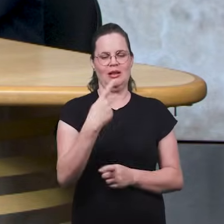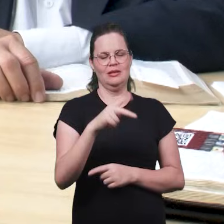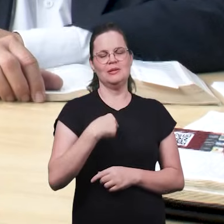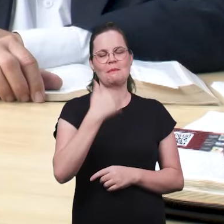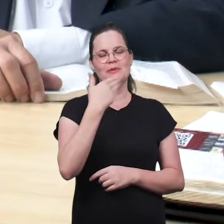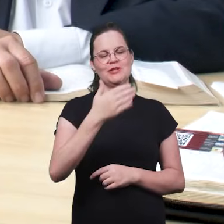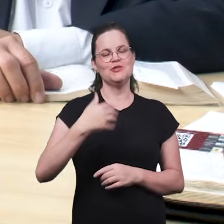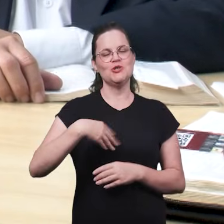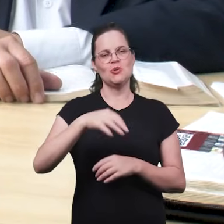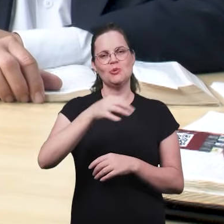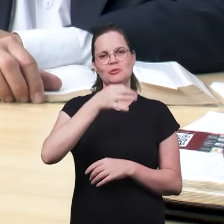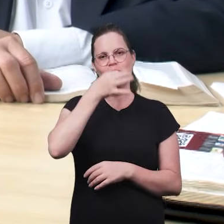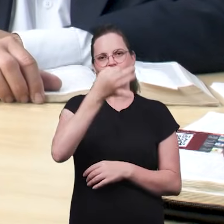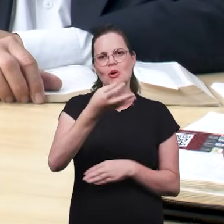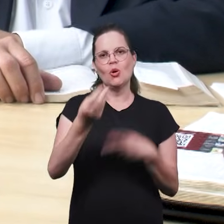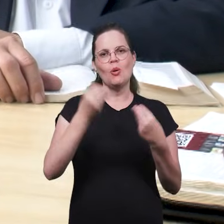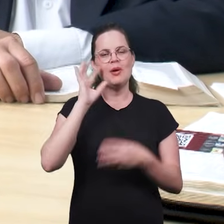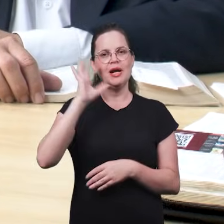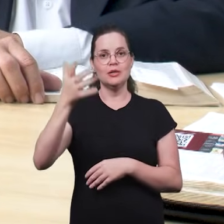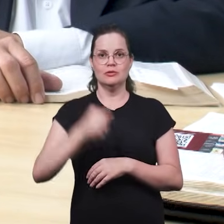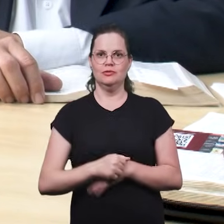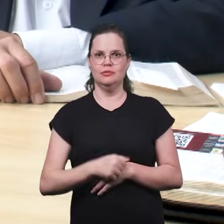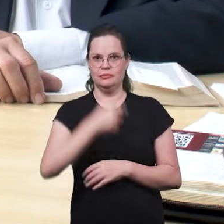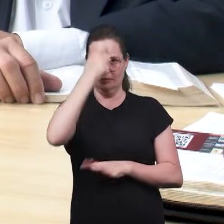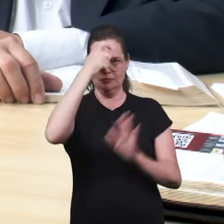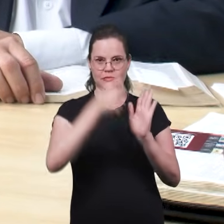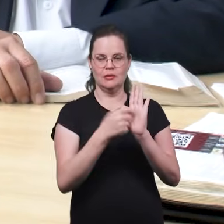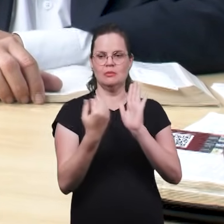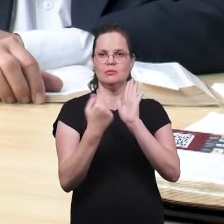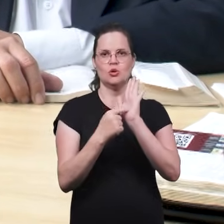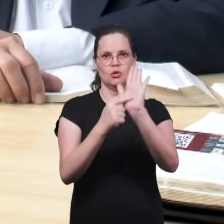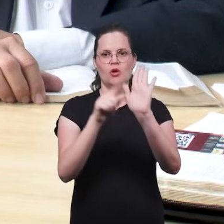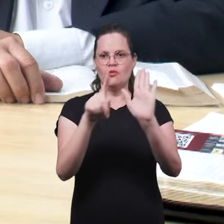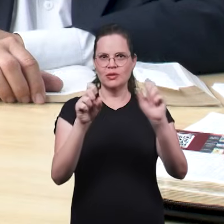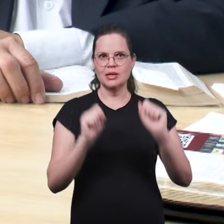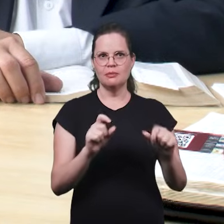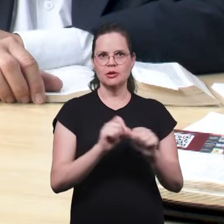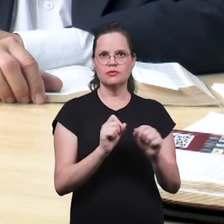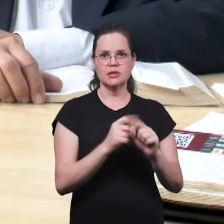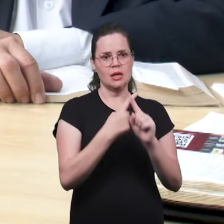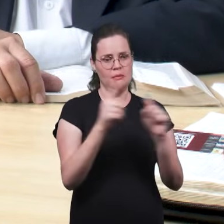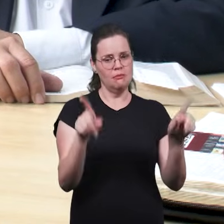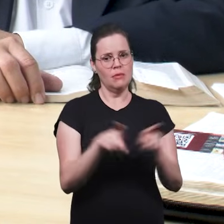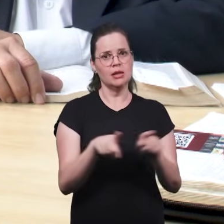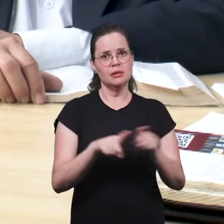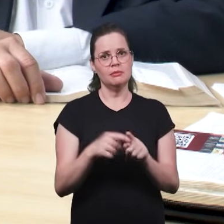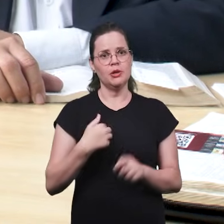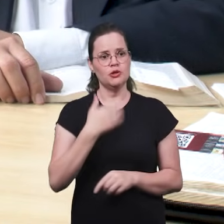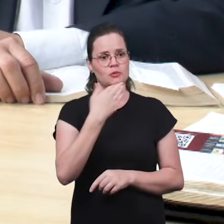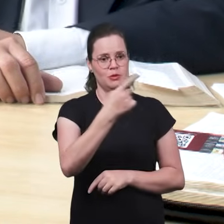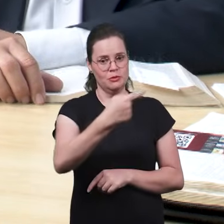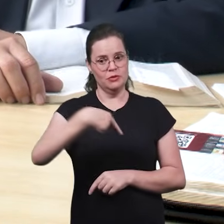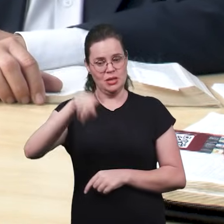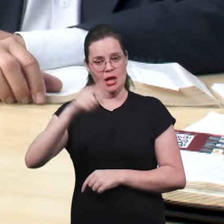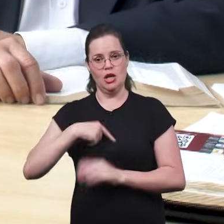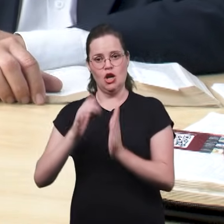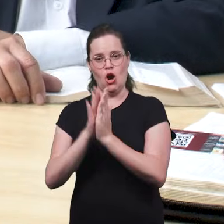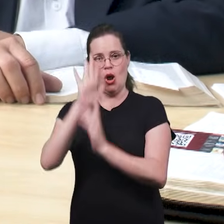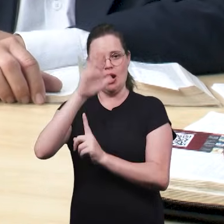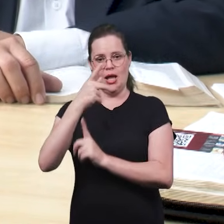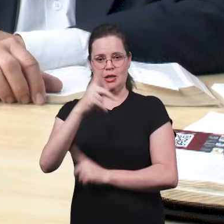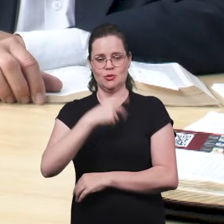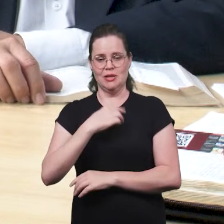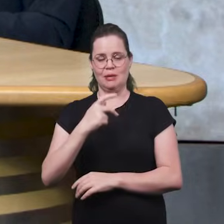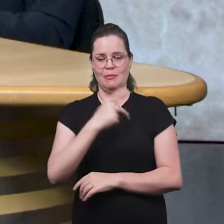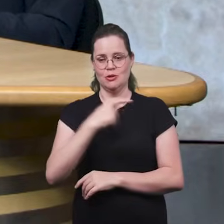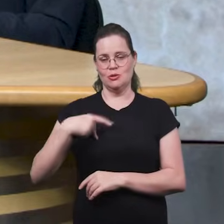pedindo sugestão para resolver. E a inteligência, você pode fazer isso, mas eu sugiro pedir oração na igreja pelo seu pastor. Nossa Deus.